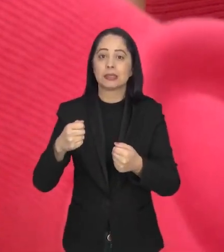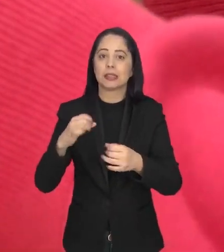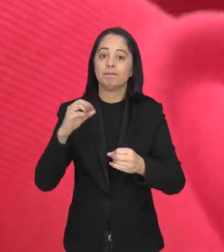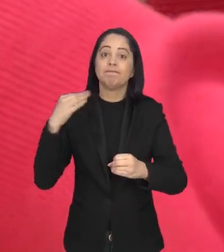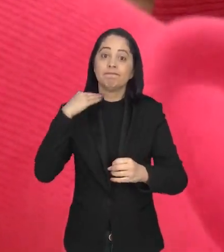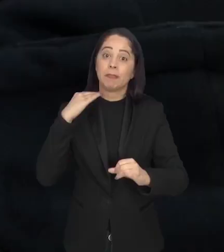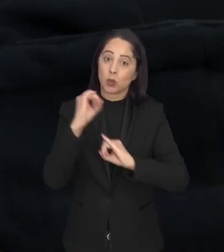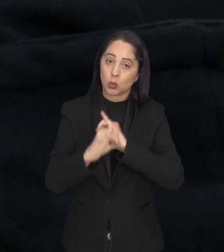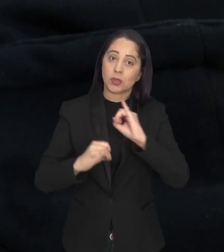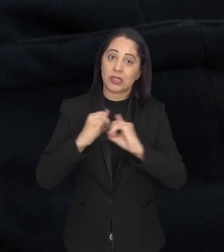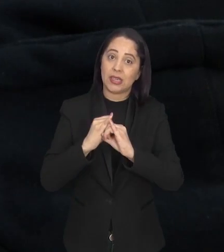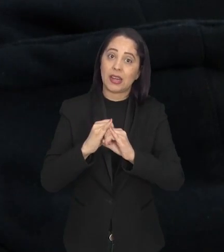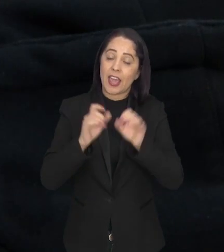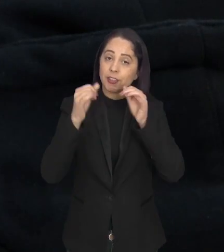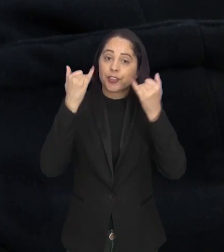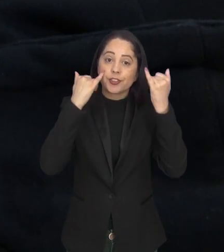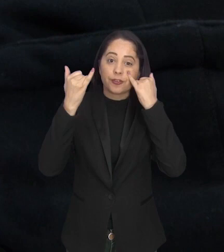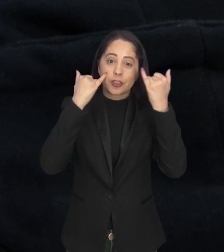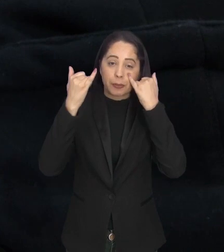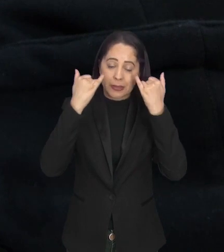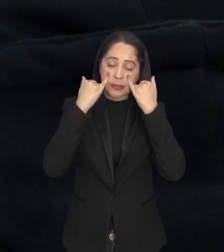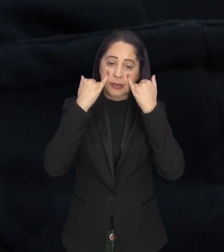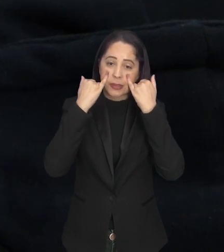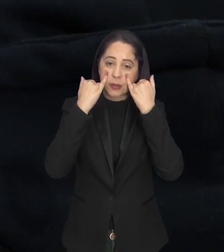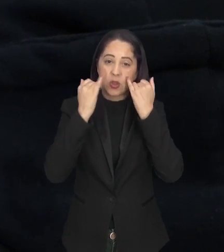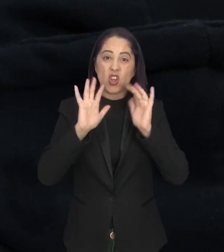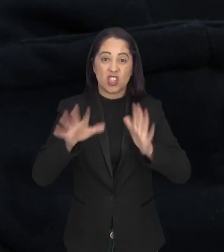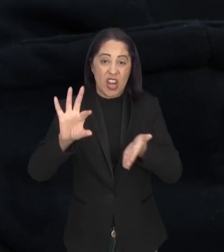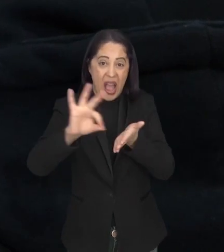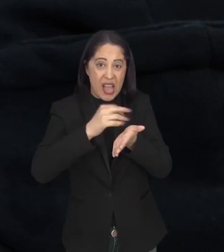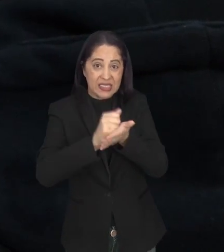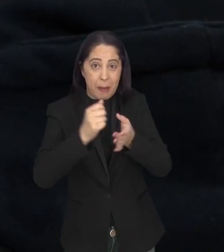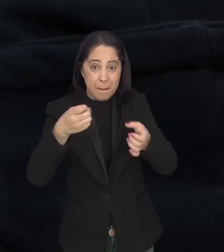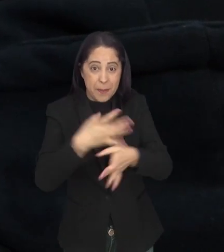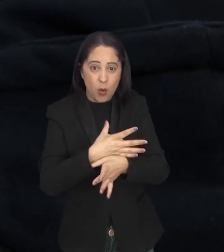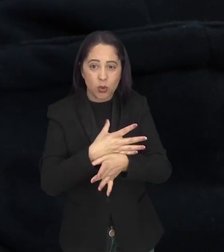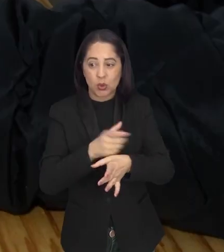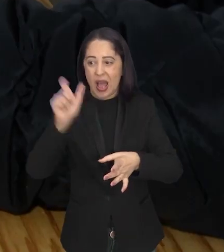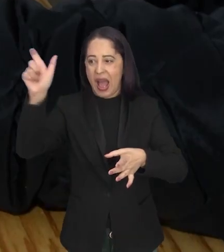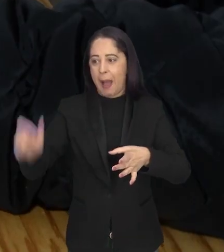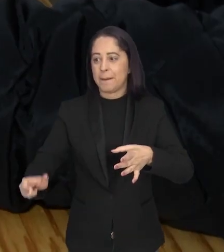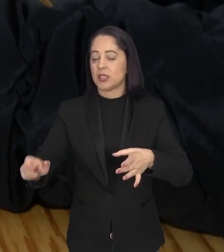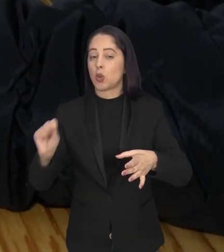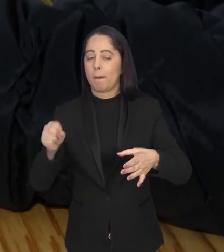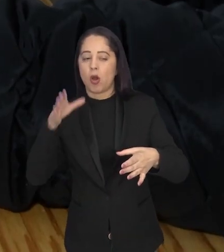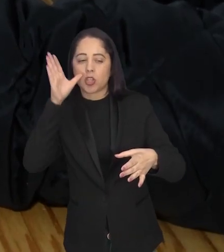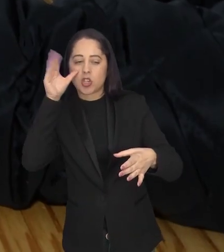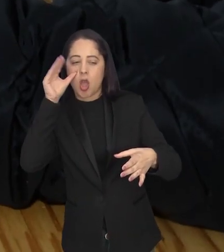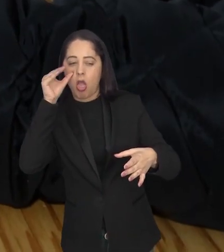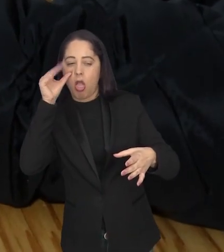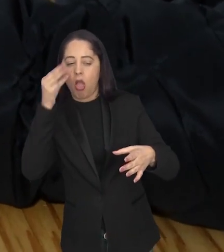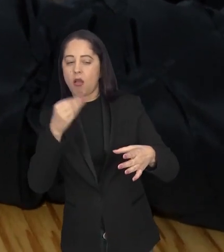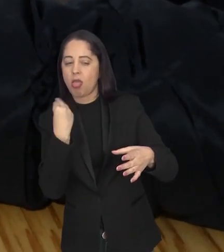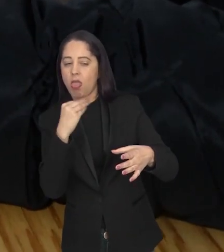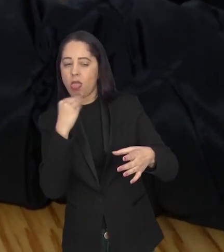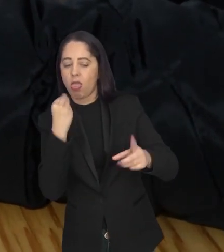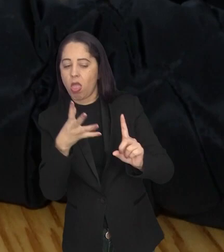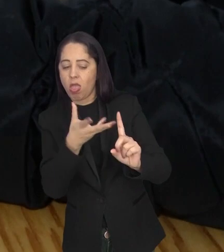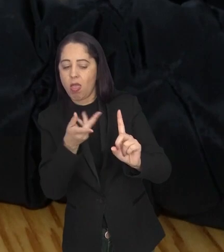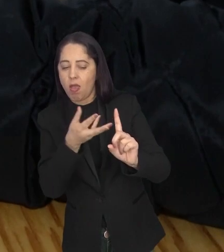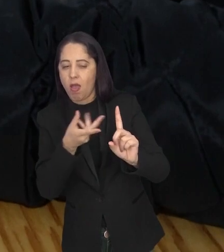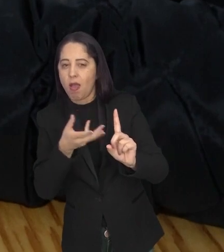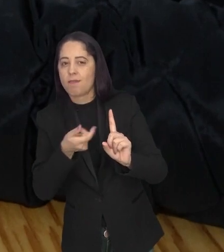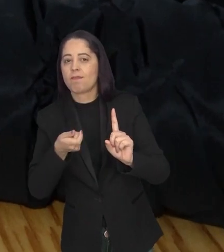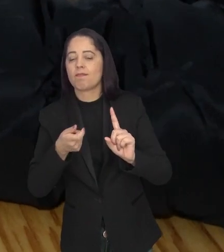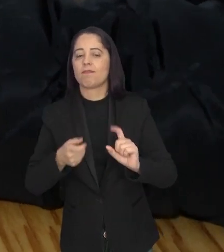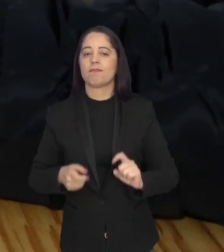conta digital. E uma vez que seus dados estão na rede e cadastrados, os criminosos podem se aproveitar da situação